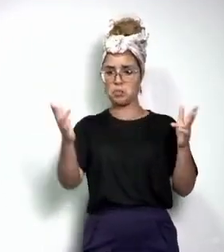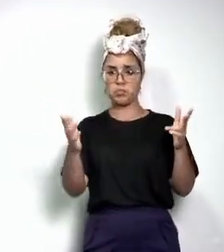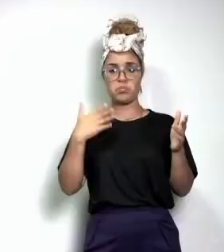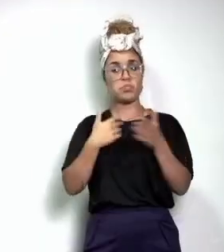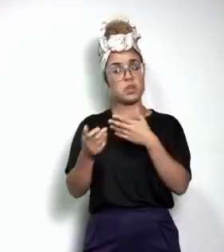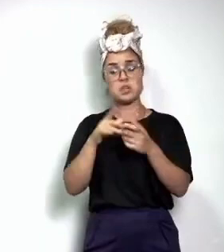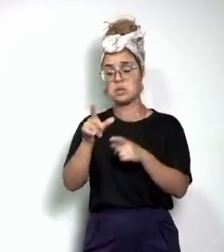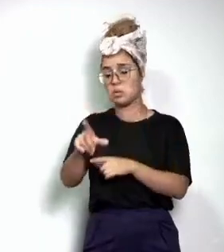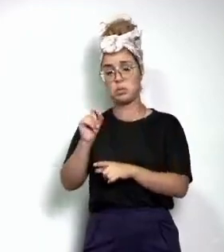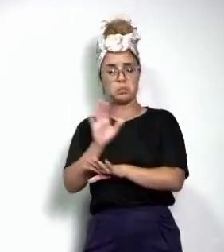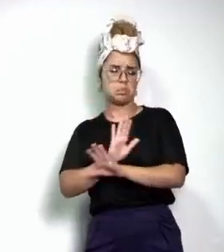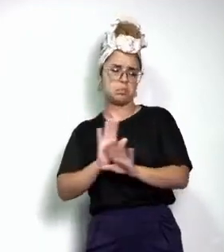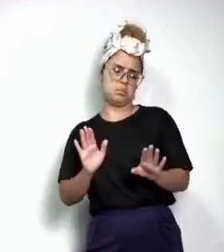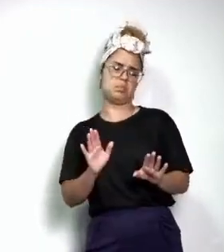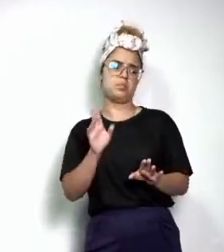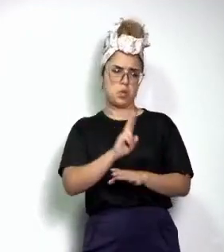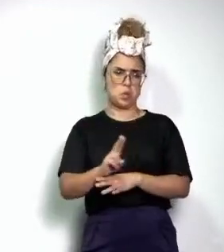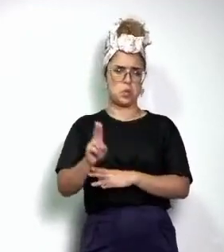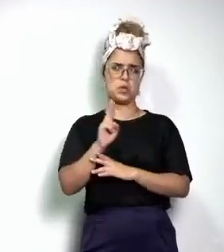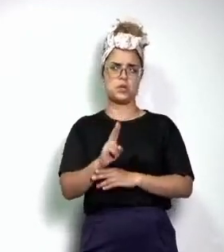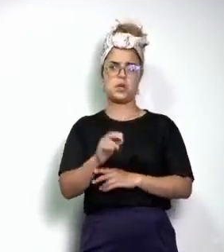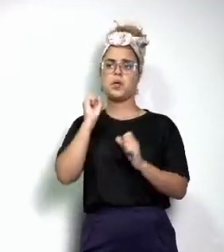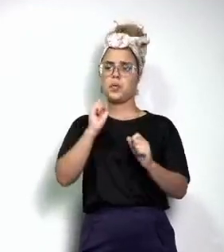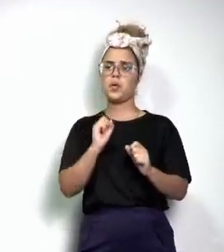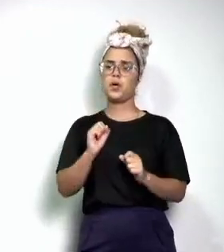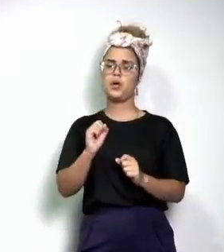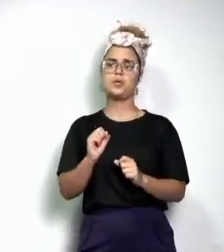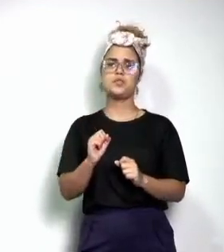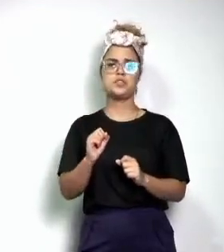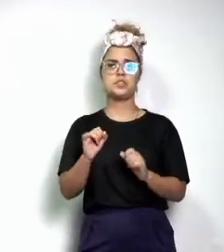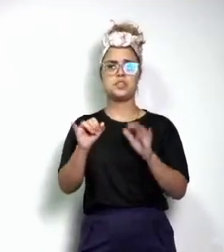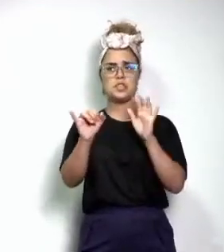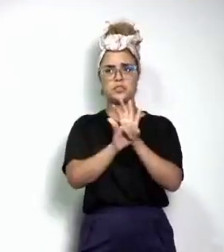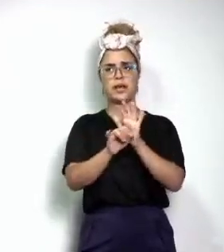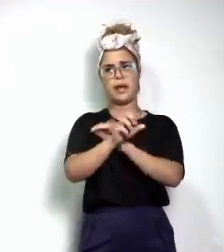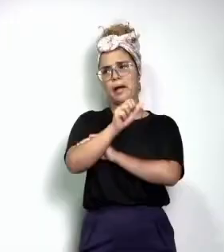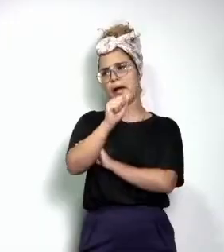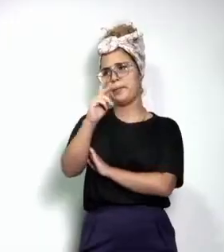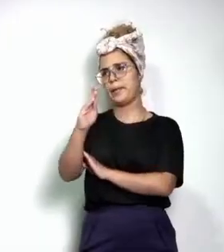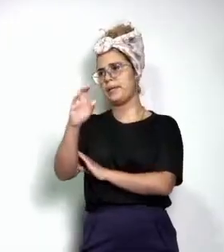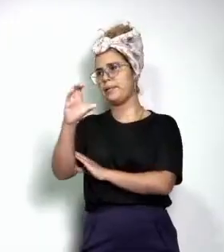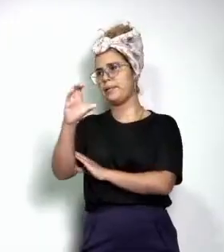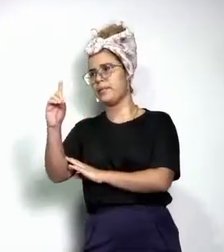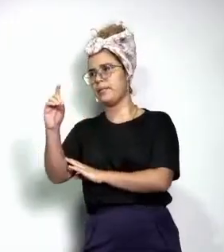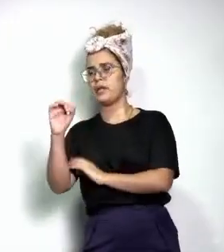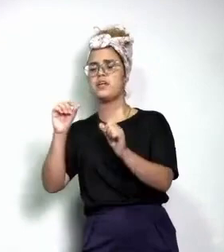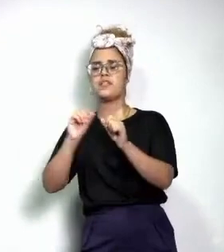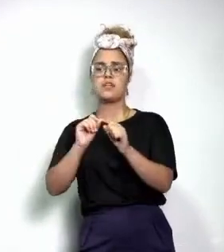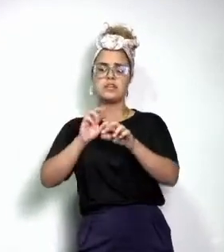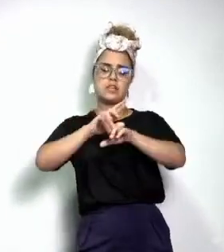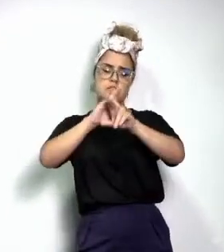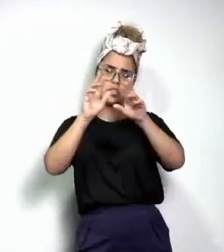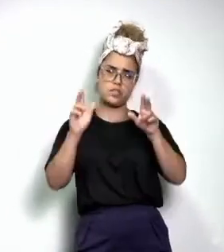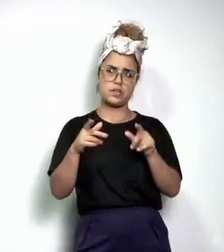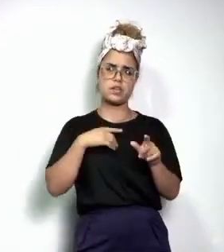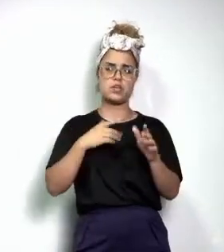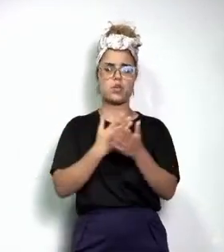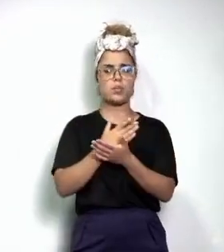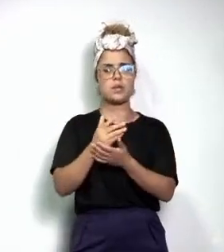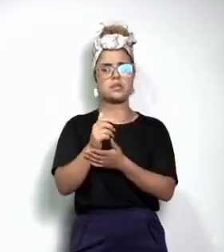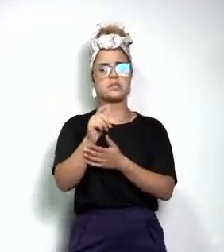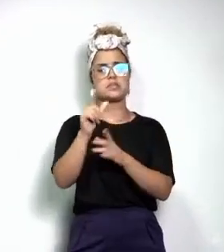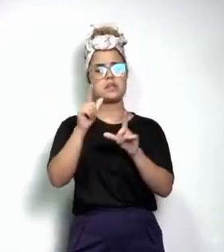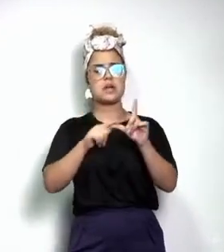pode identificar como A ou acrescentar um B. Enfim, aí a gente vai fazendo essas variações a partir das letras,